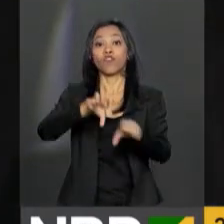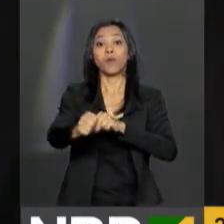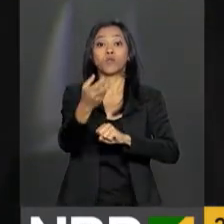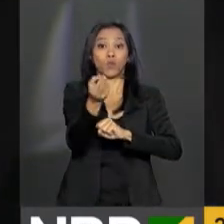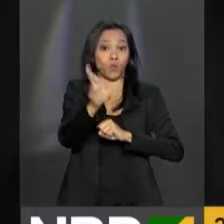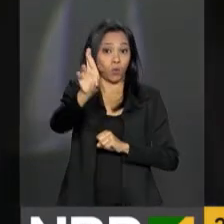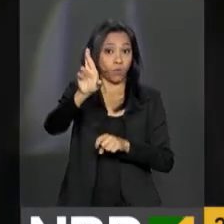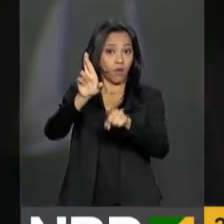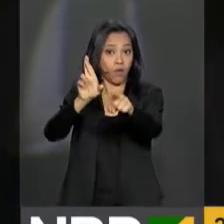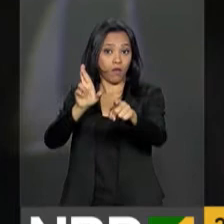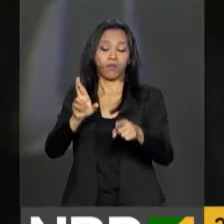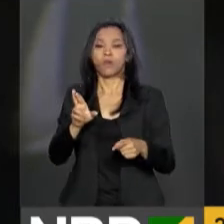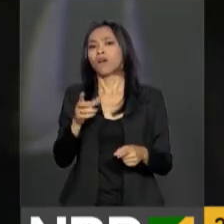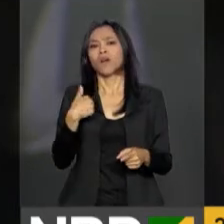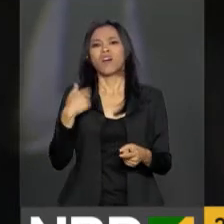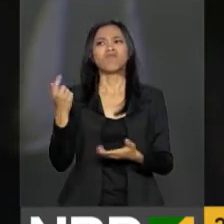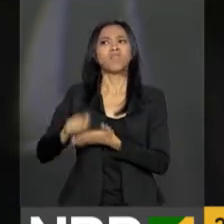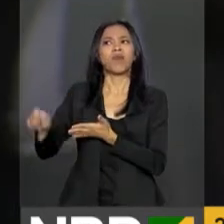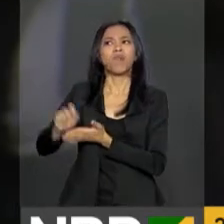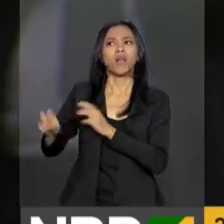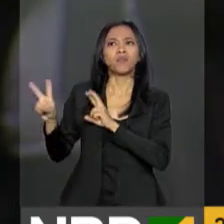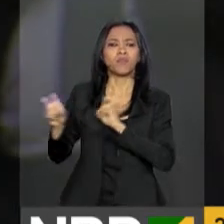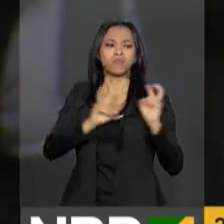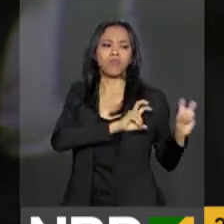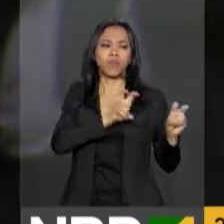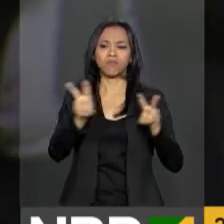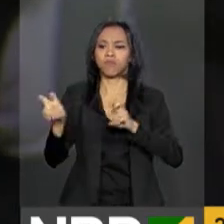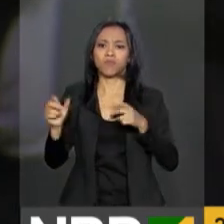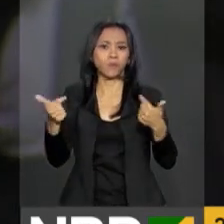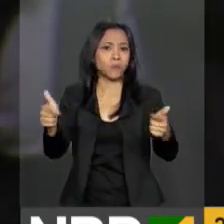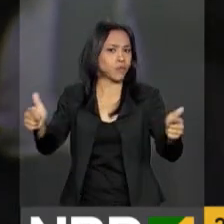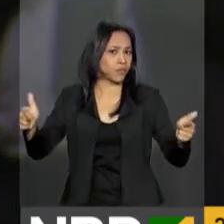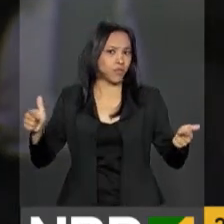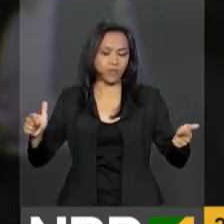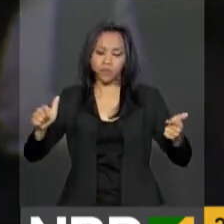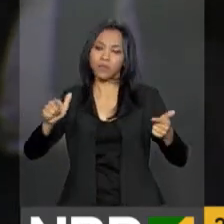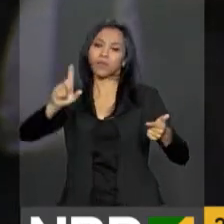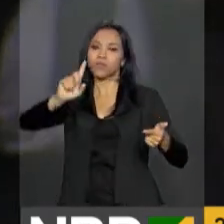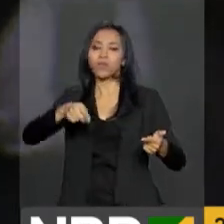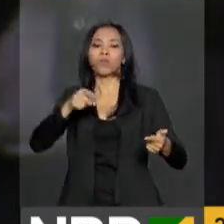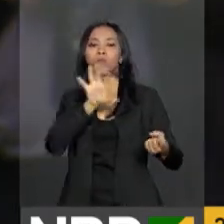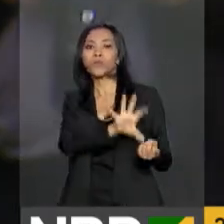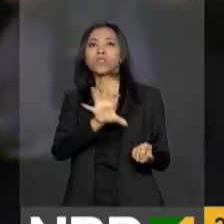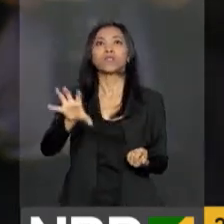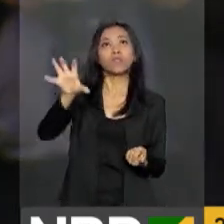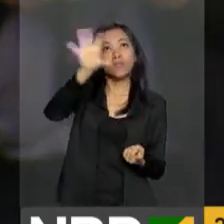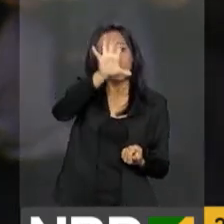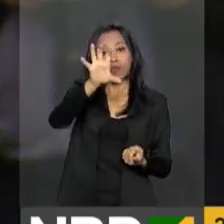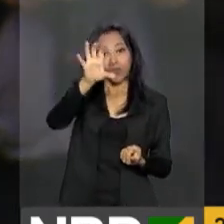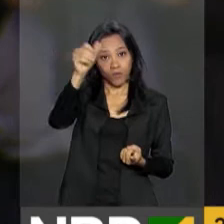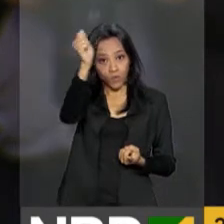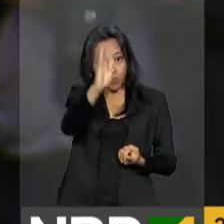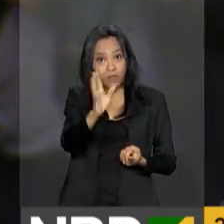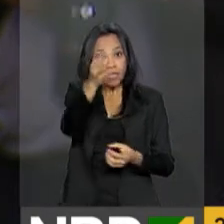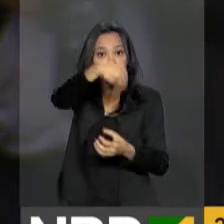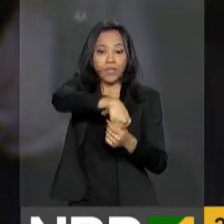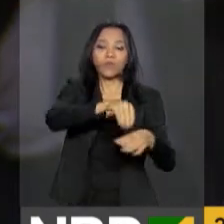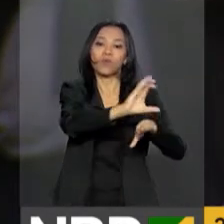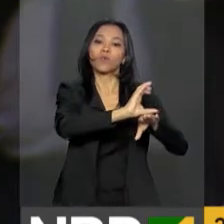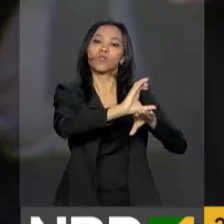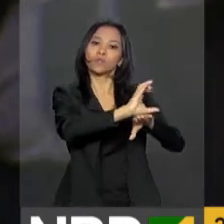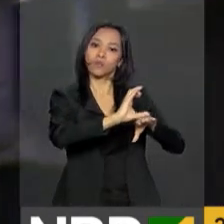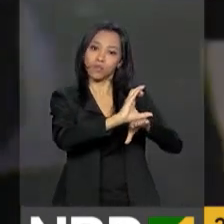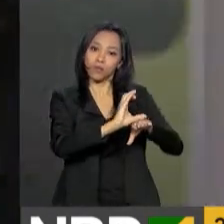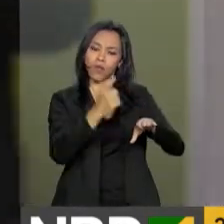não havia trabalho escrito sobre isso sobre os territórios federais na constituição brasileira e foi quando fui